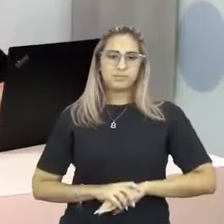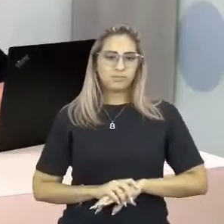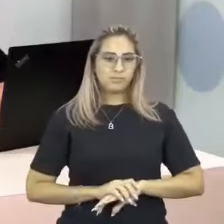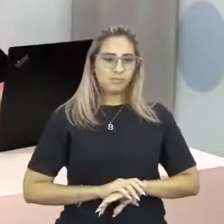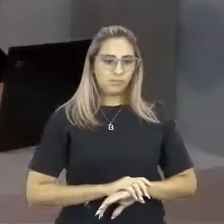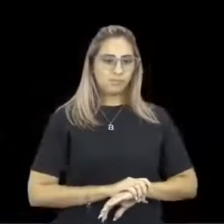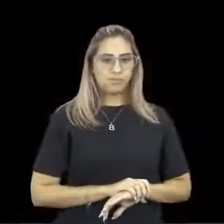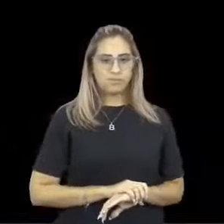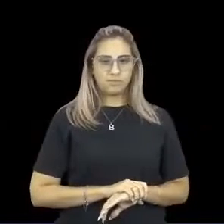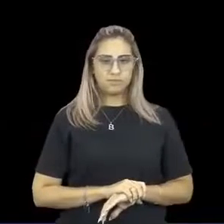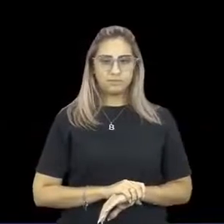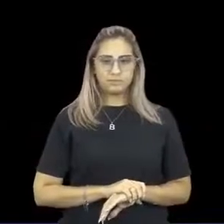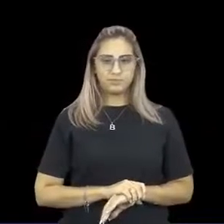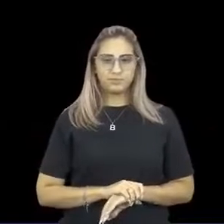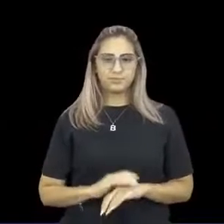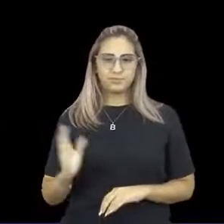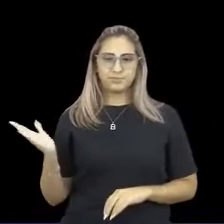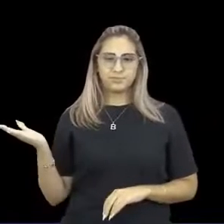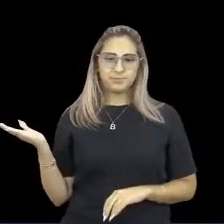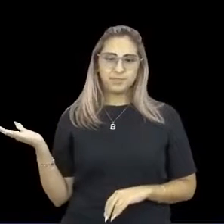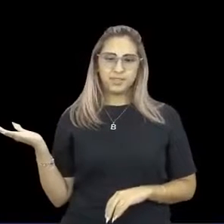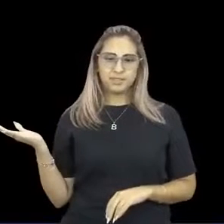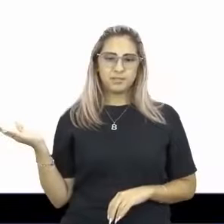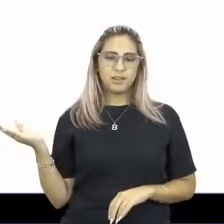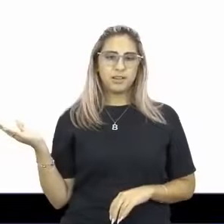contratação docente?